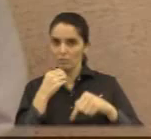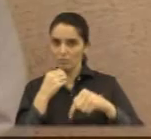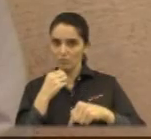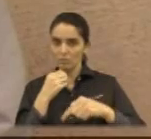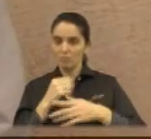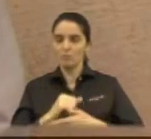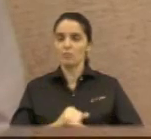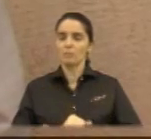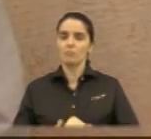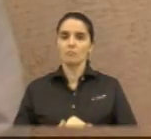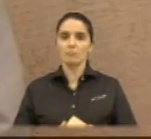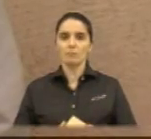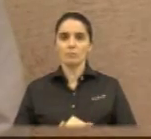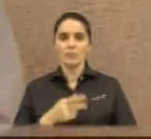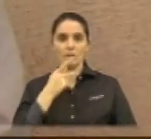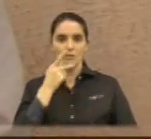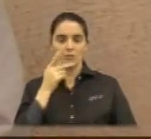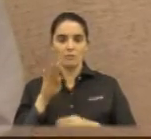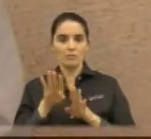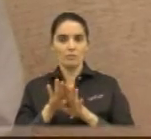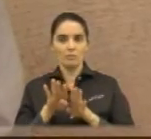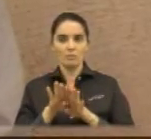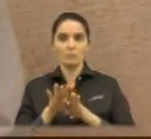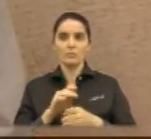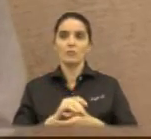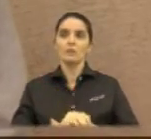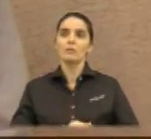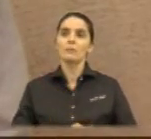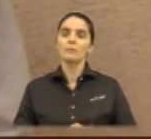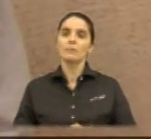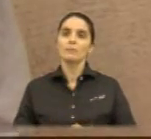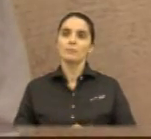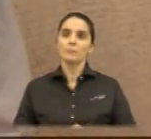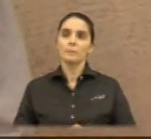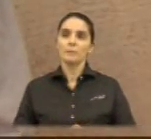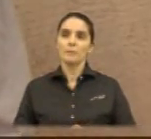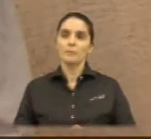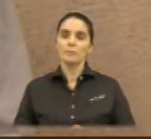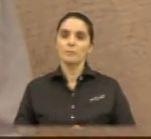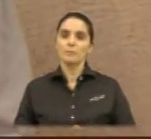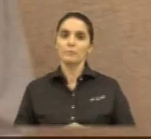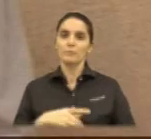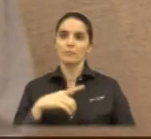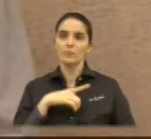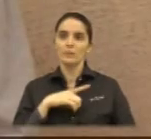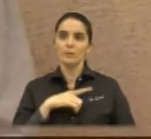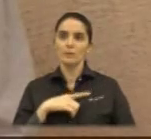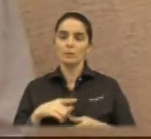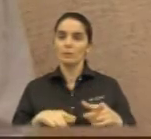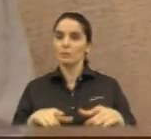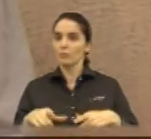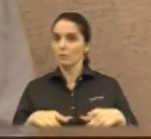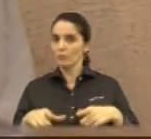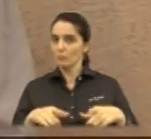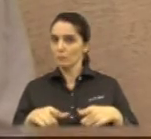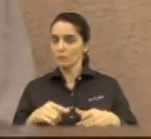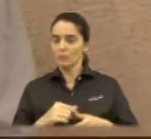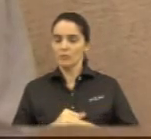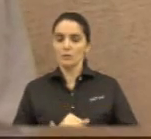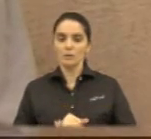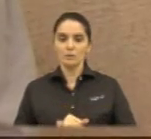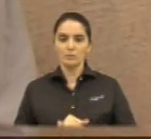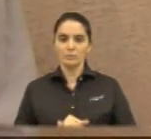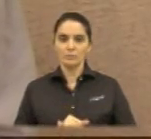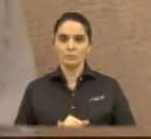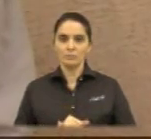dizer também que, apesar disso, nós temos uma tarefa que nós procuramos, na época, o